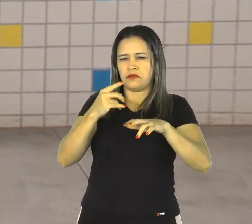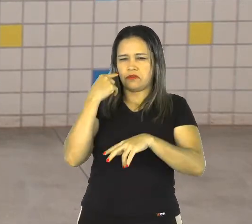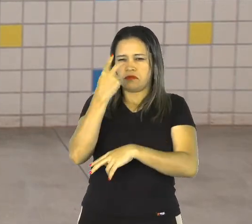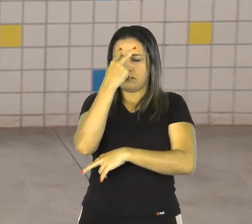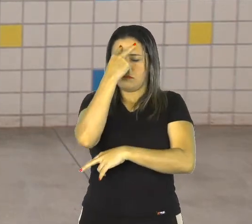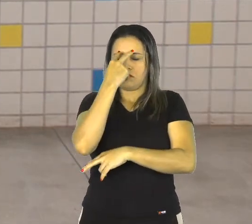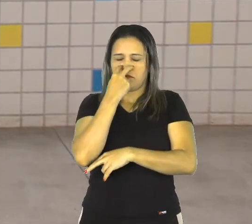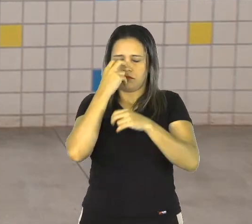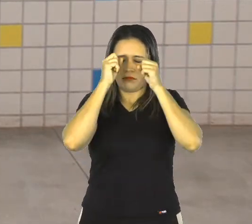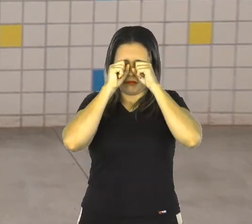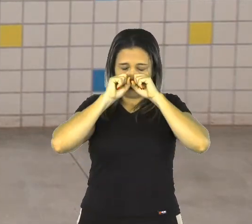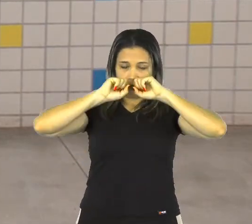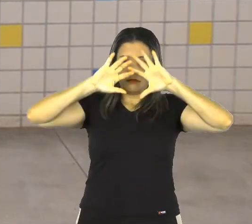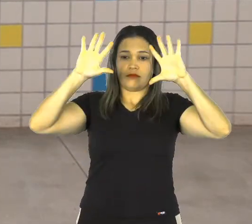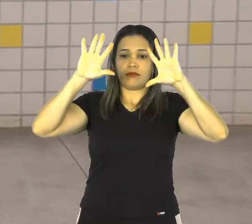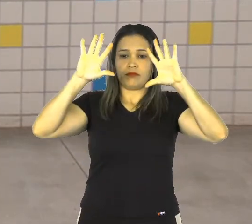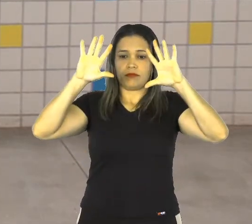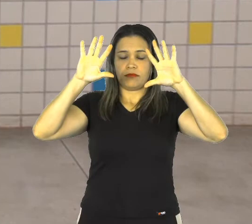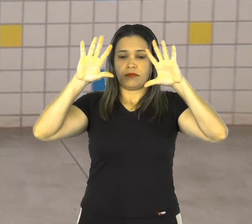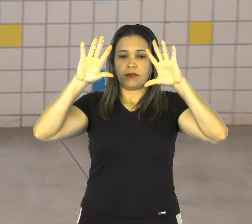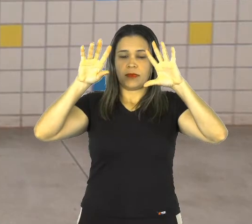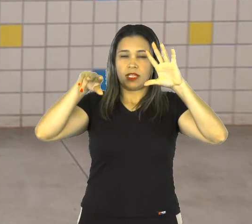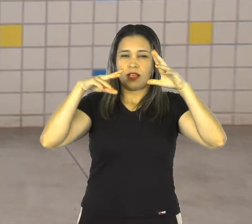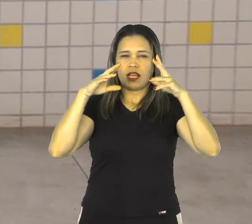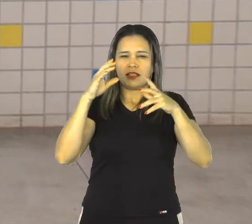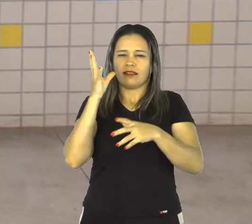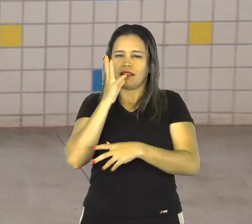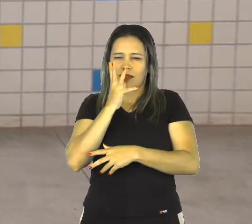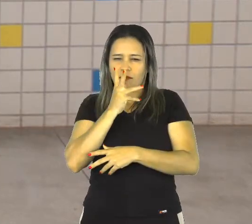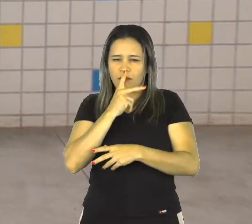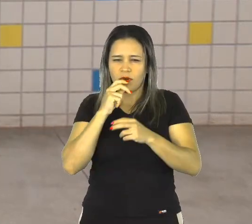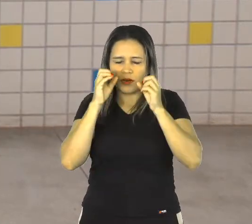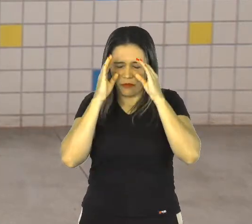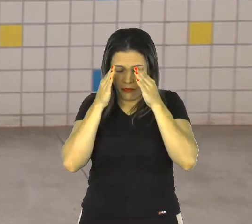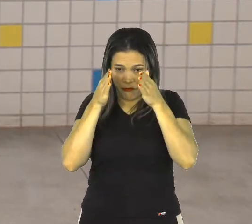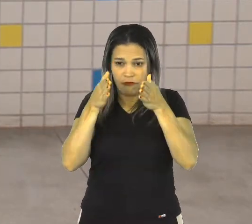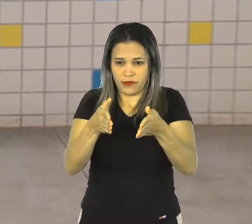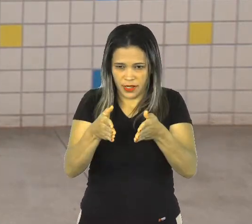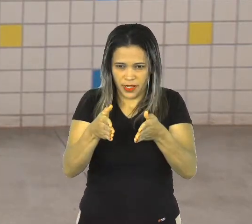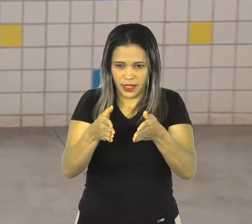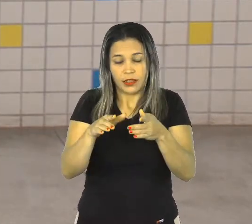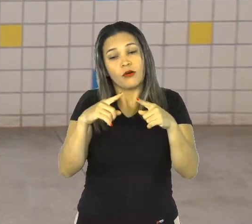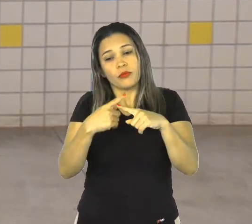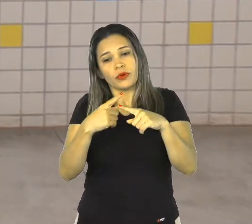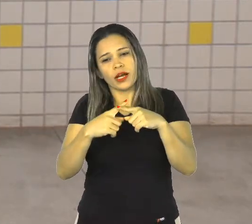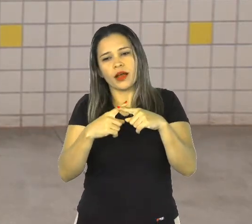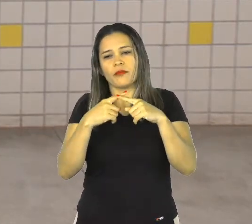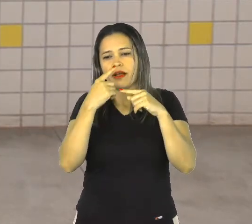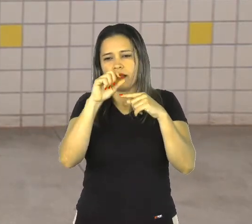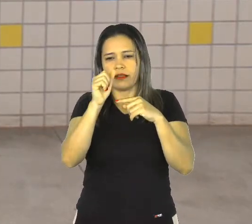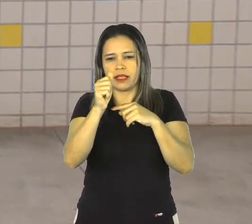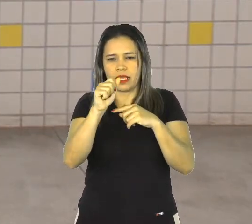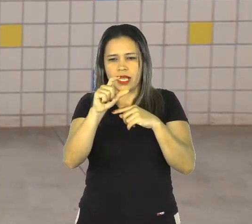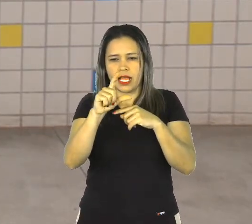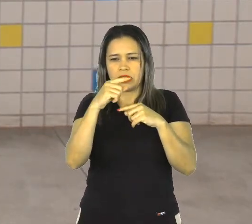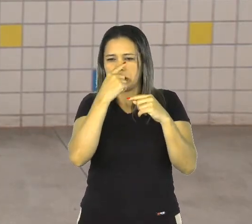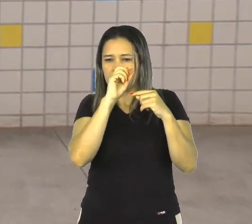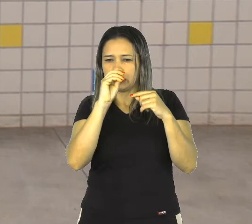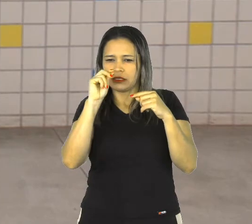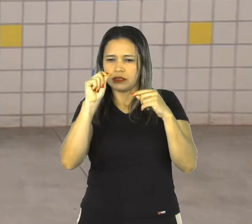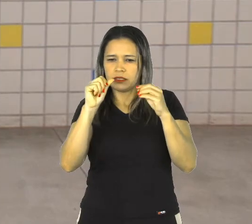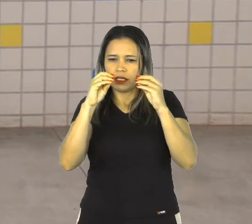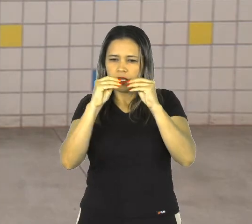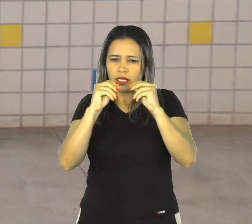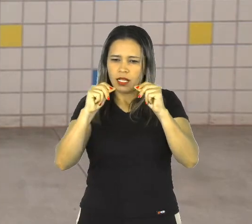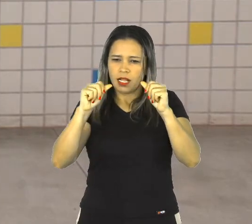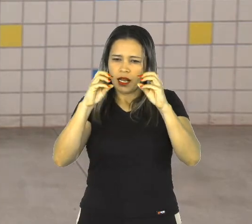a gente abre o olho, a gente não demora às vezes para focalizar alguma coisa, porque esse líquido ele está entrando ali, ele está aumentando ou diminuindo o